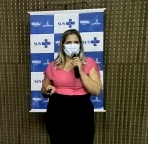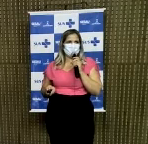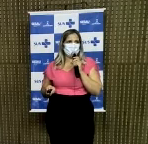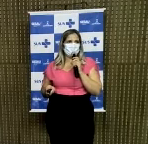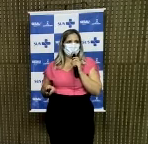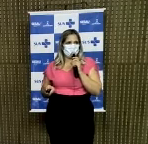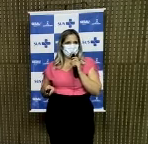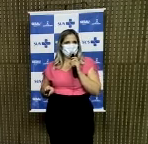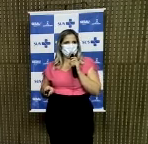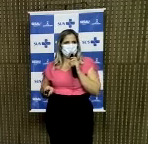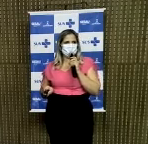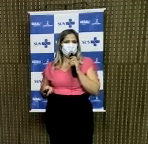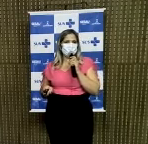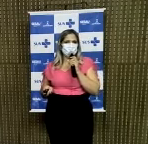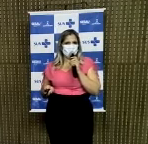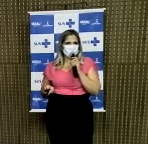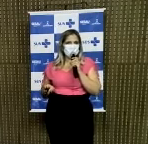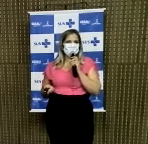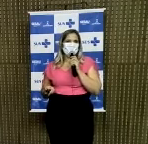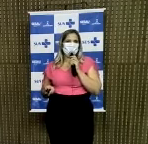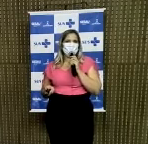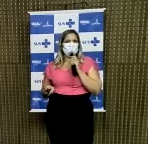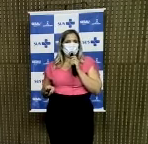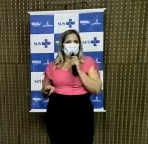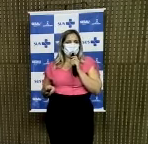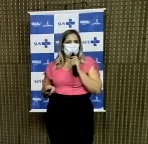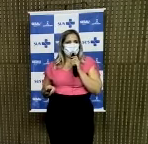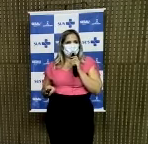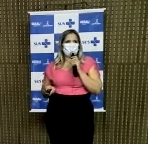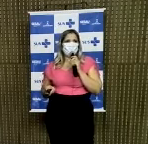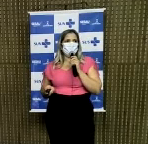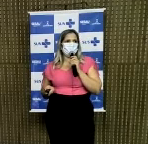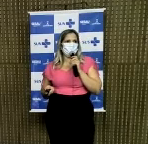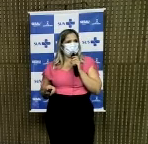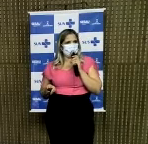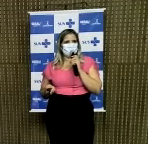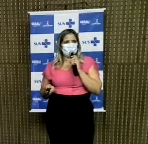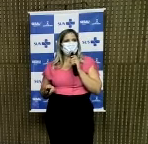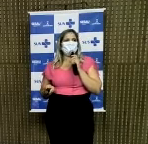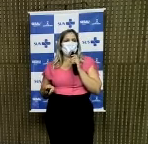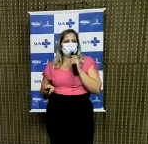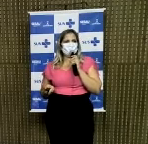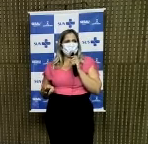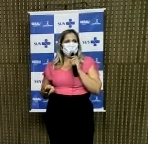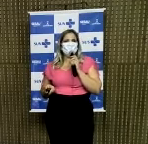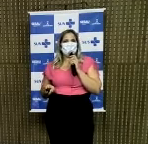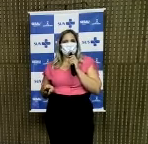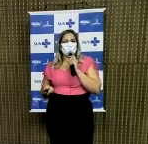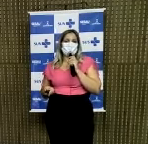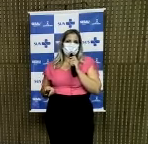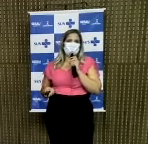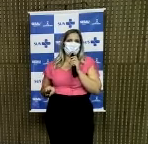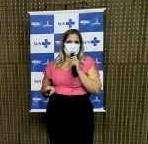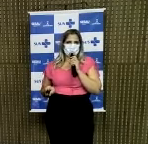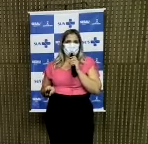não estava sendo aferido o PA nem glicemia desses pacientes. Eles iam na unidade somente quando terminava a receita, para eles